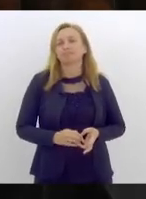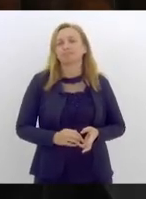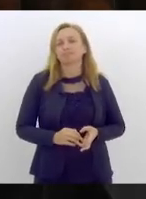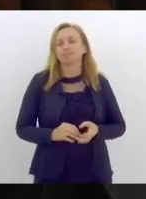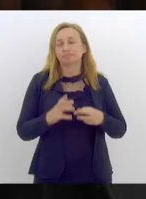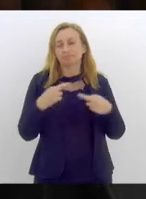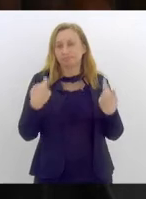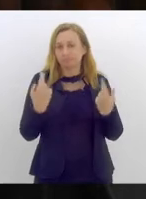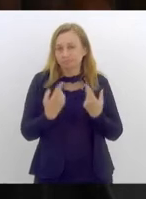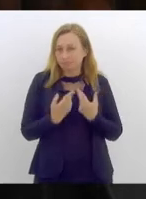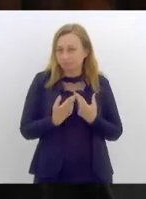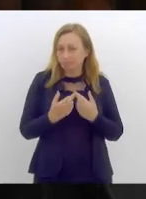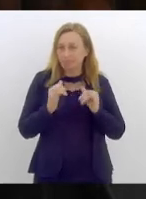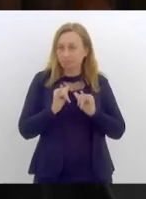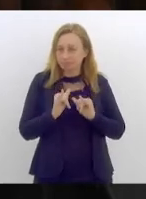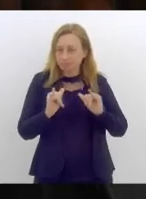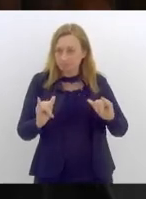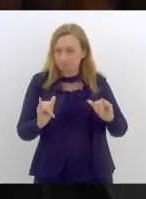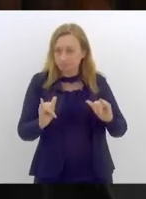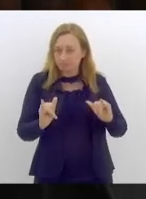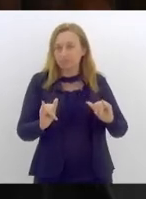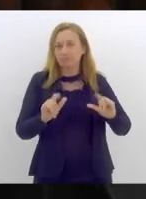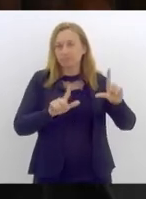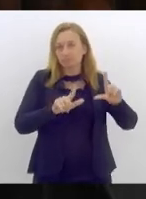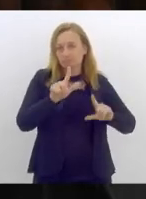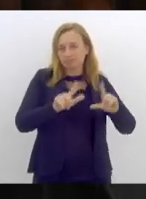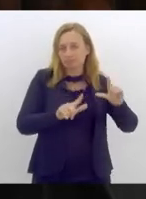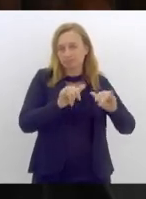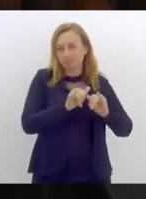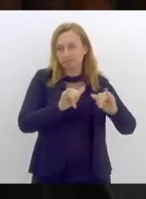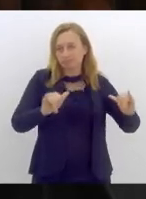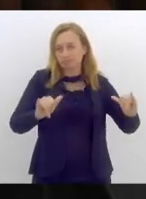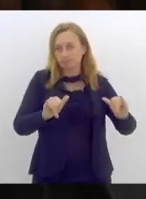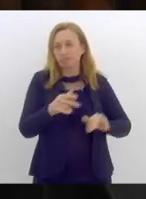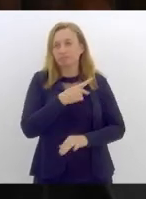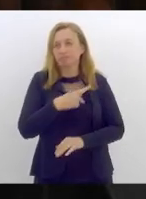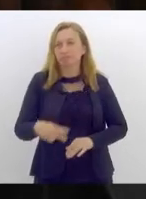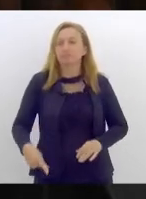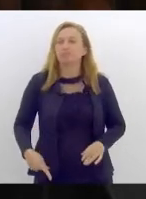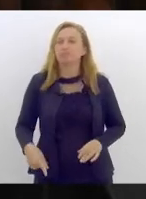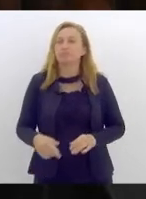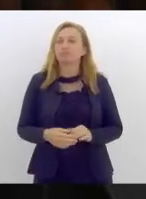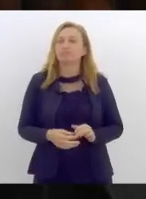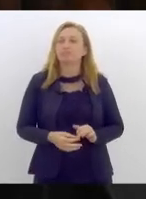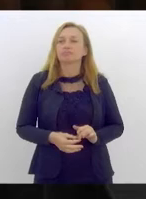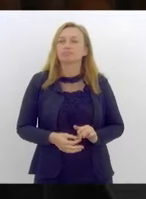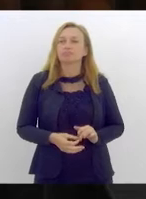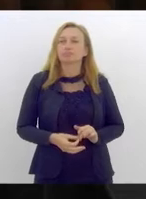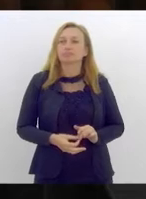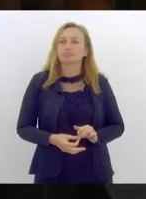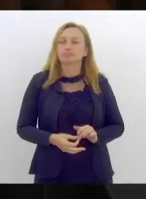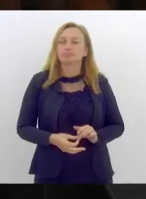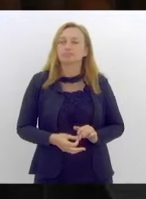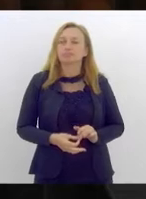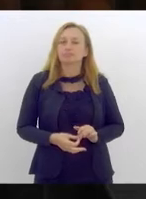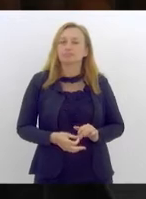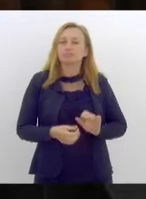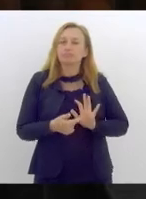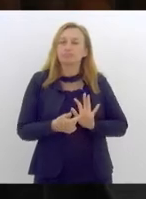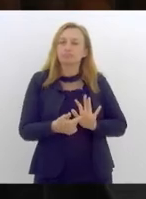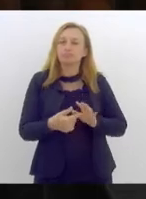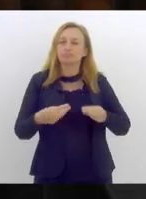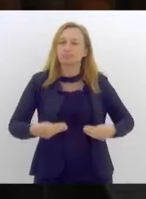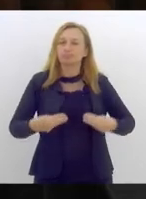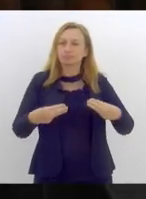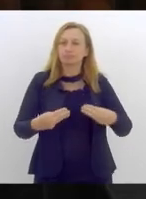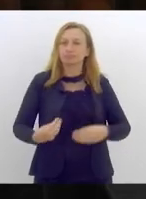como noticia o presidente tenta demonstrar aos ministros que